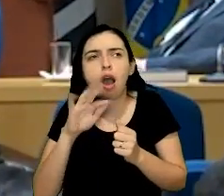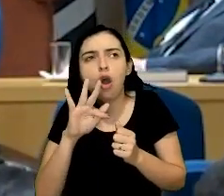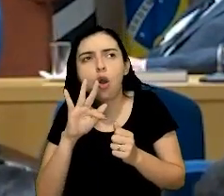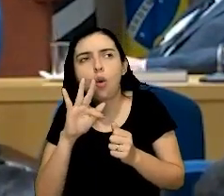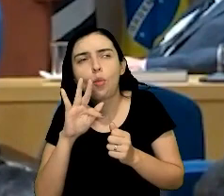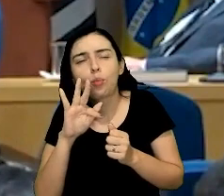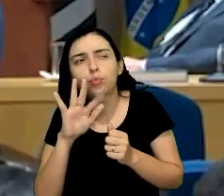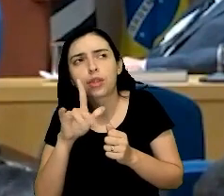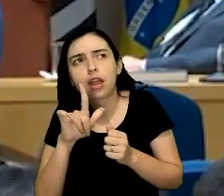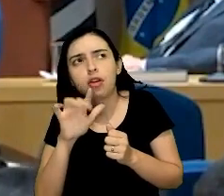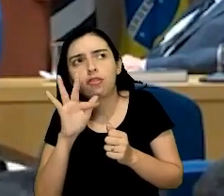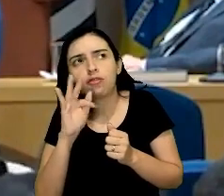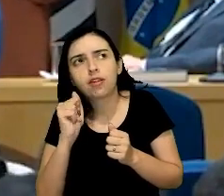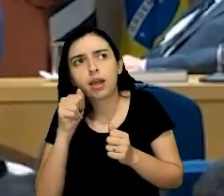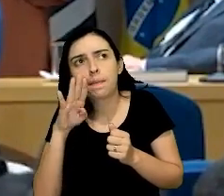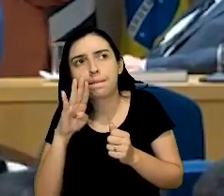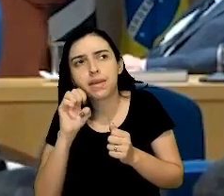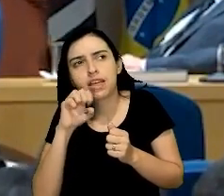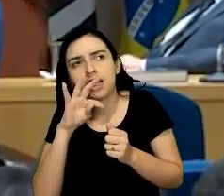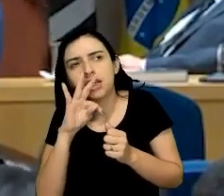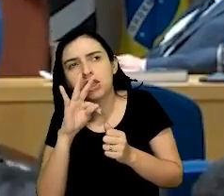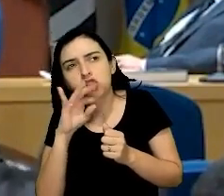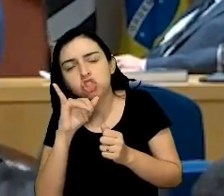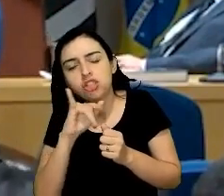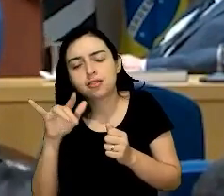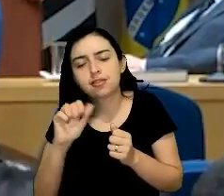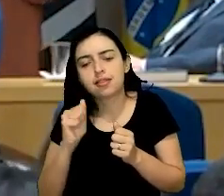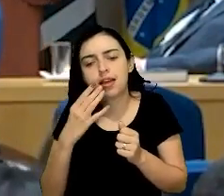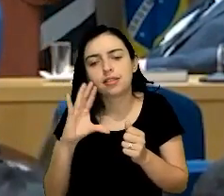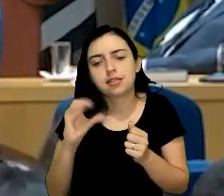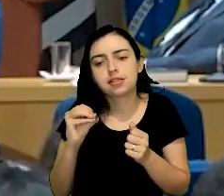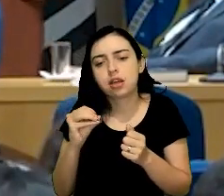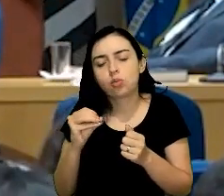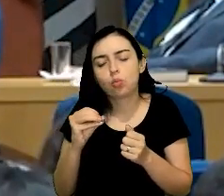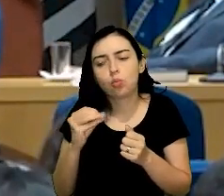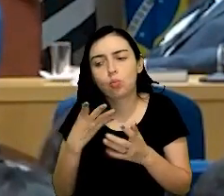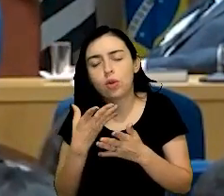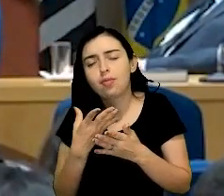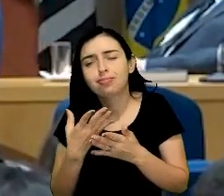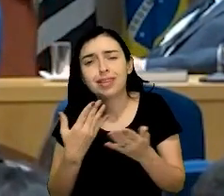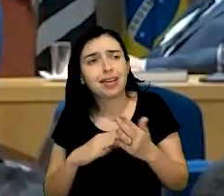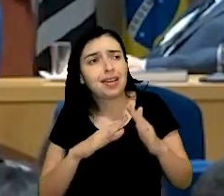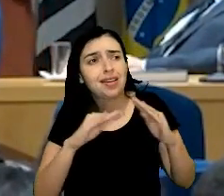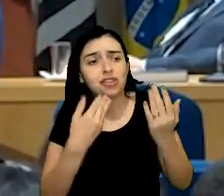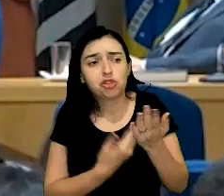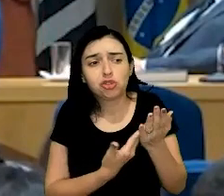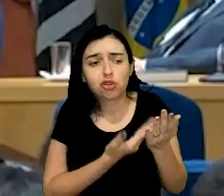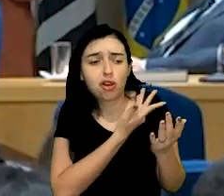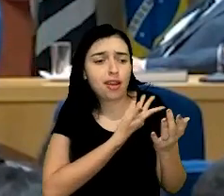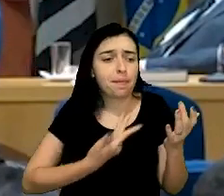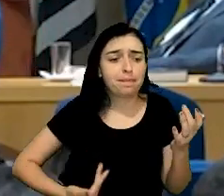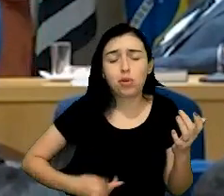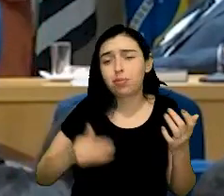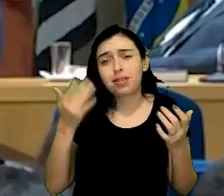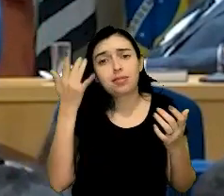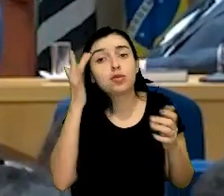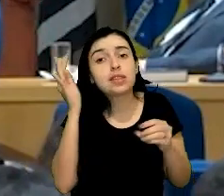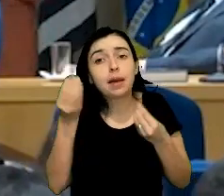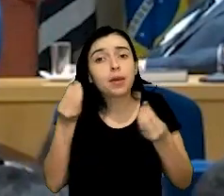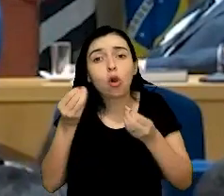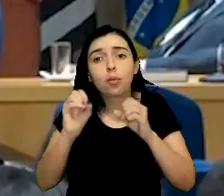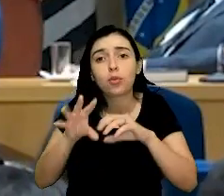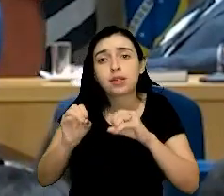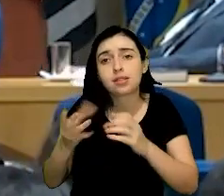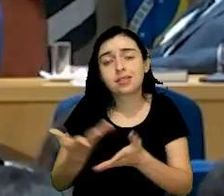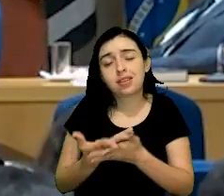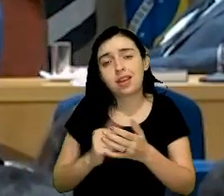alfabetizar uma classe que tem um indiano, um sírio, um venezuelano, um congolês que fala